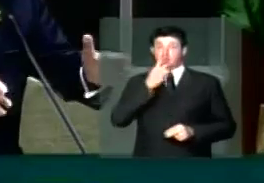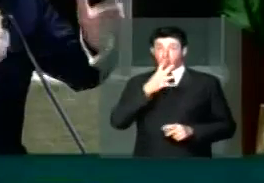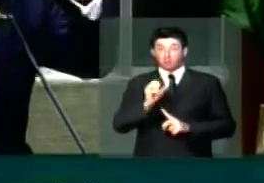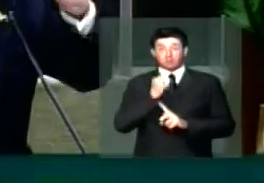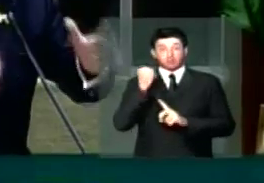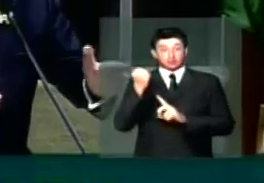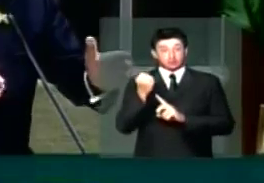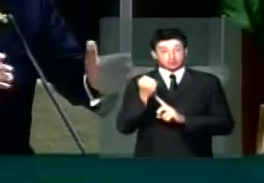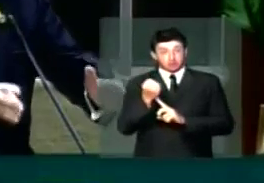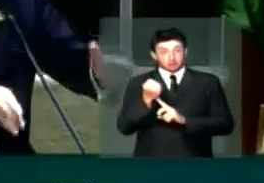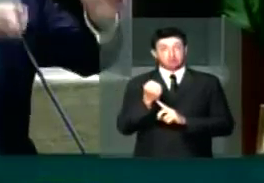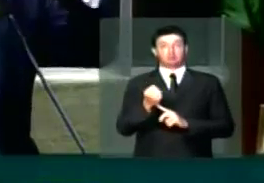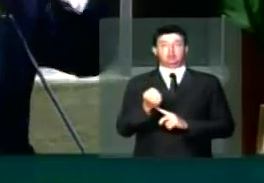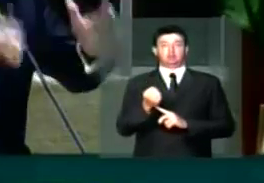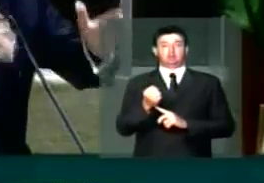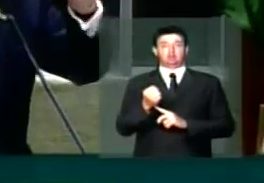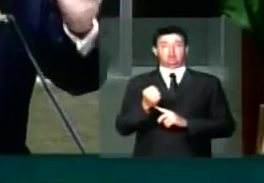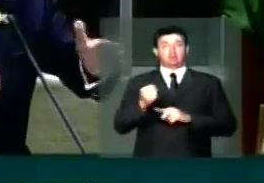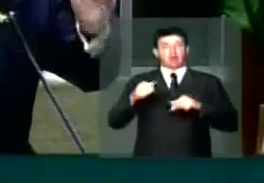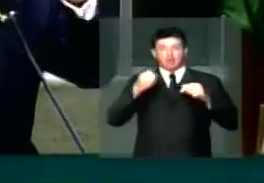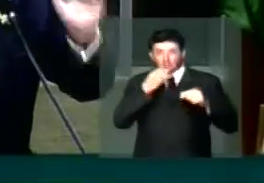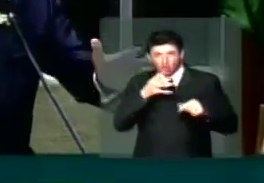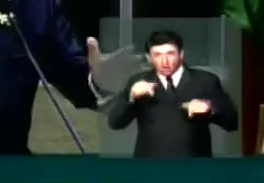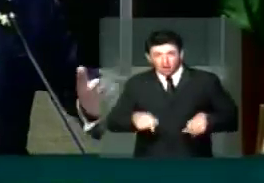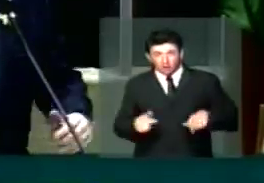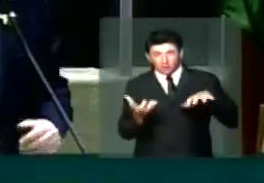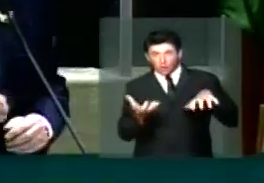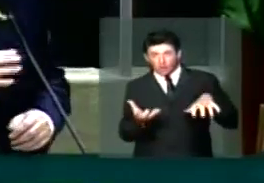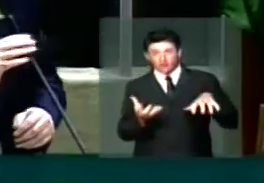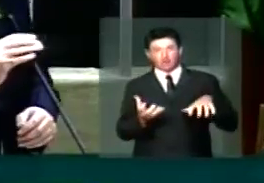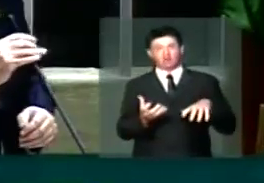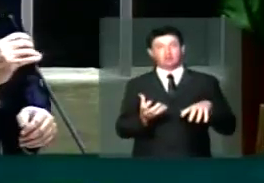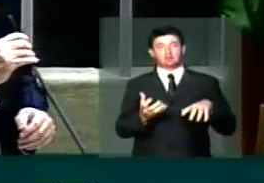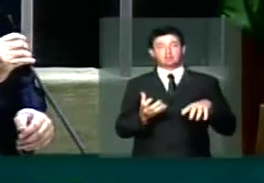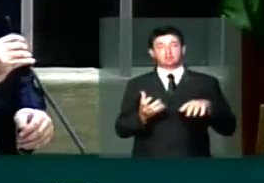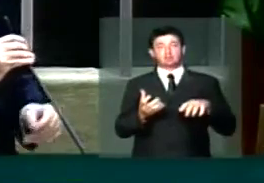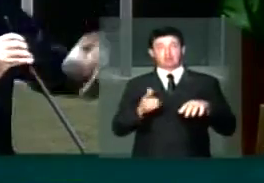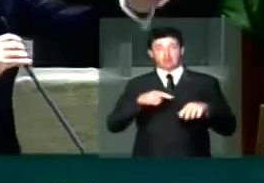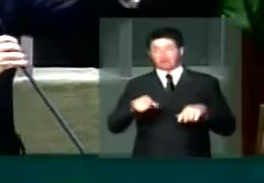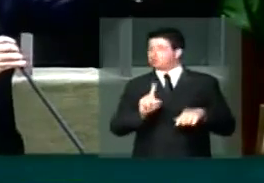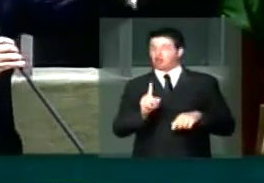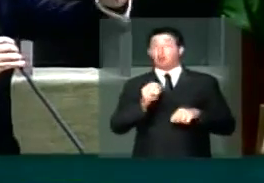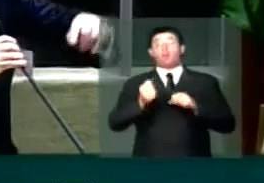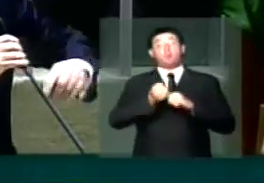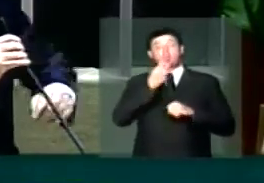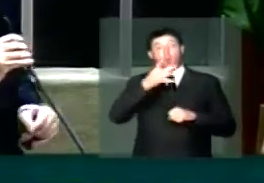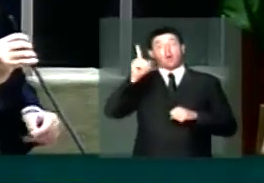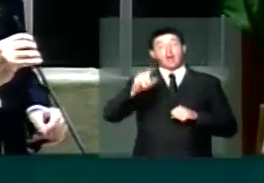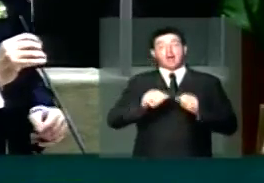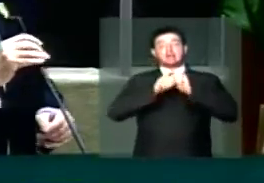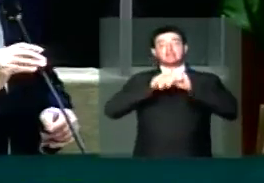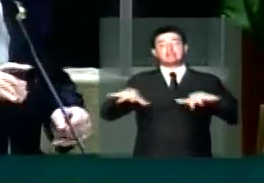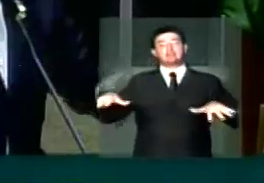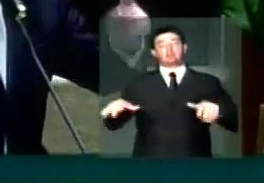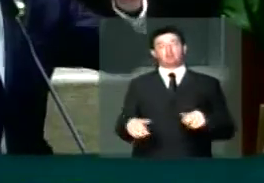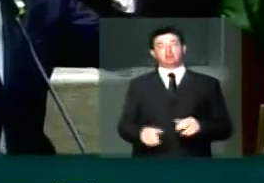para a sociedade e para o parlamento que esse poder seja distribuído. E isso aconteceu